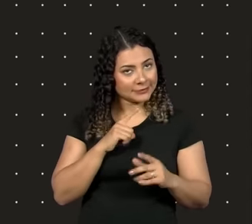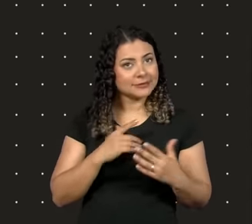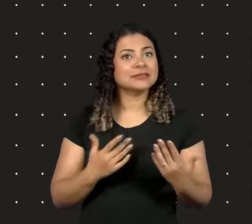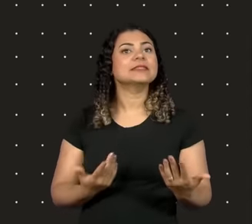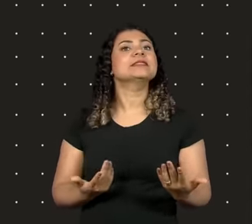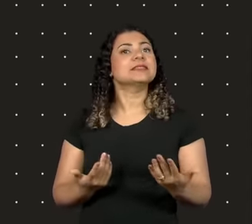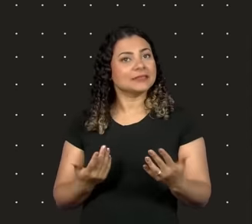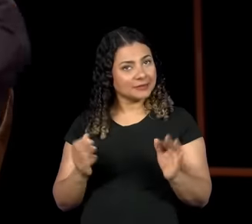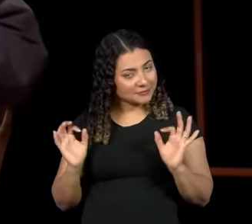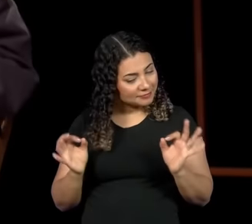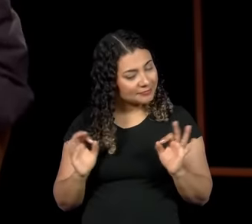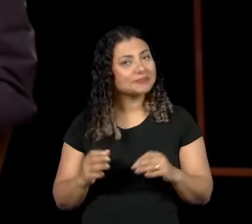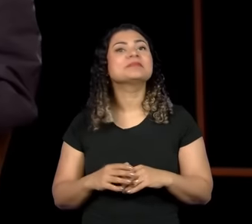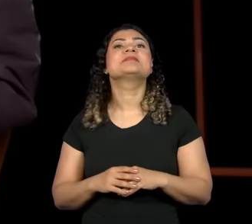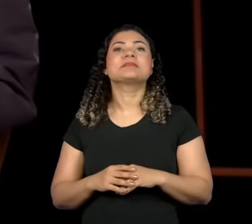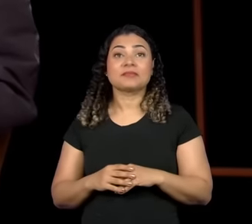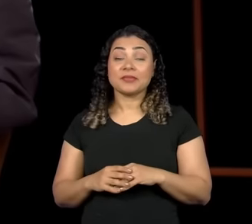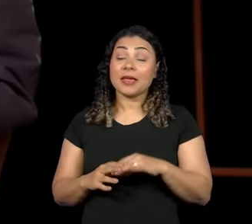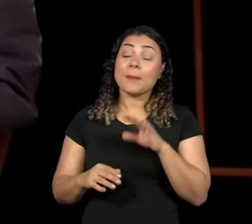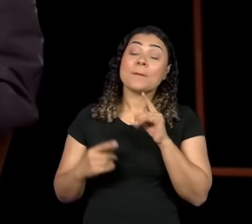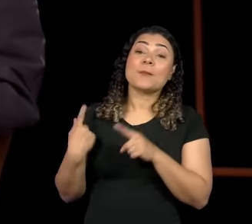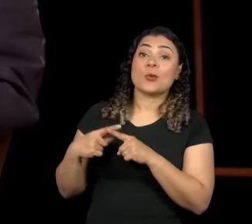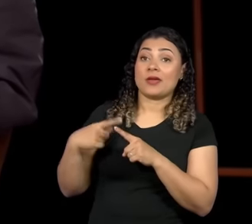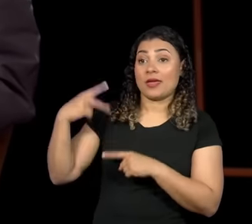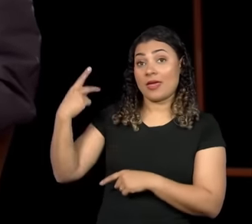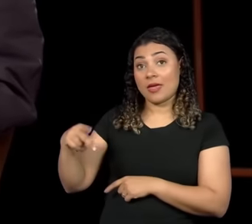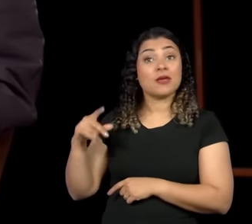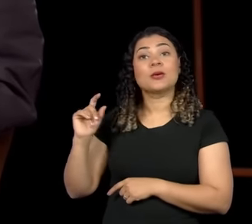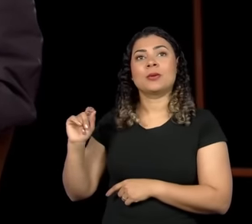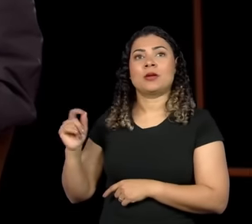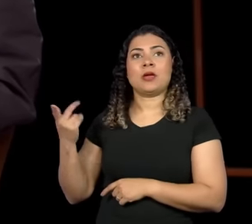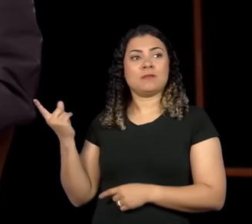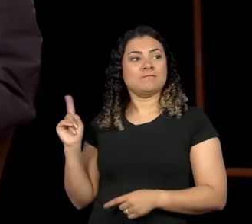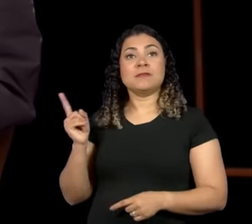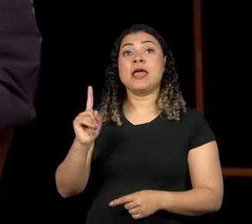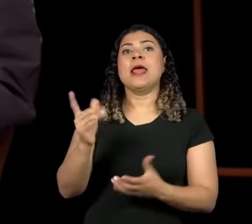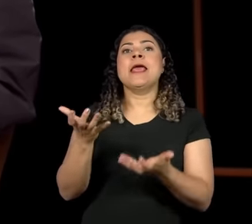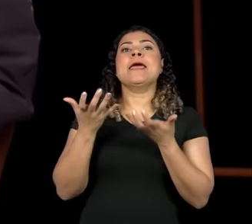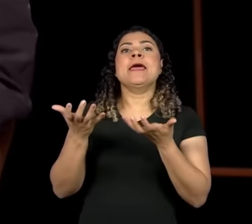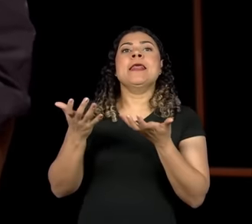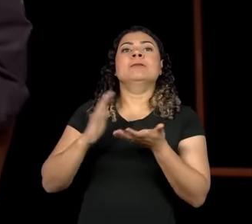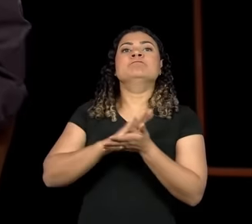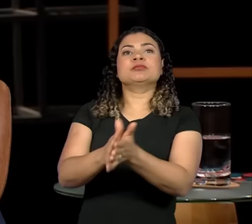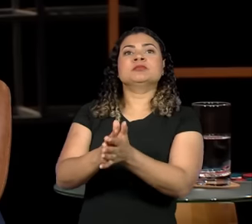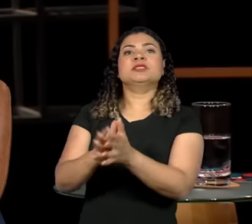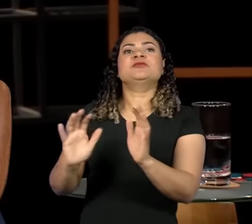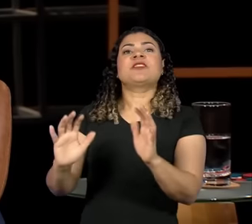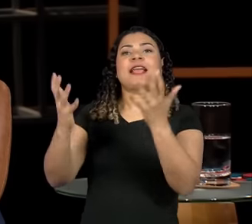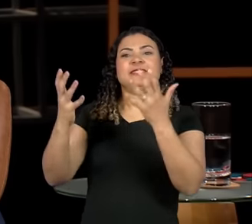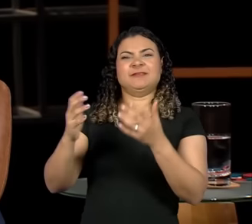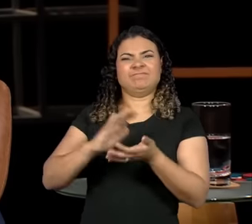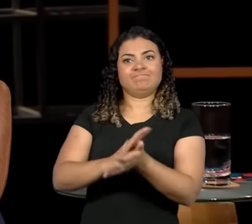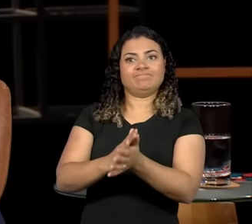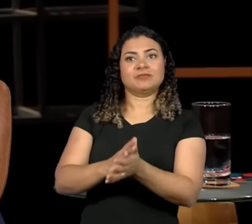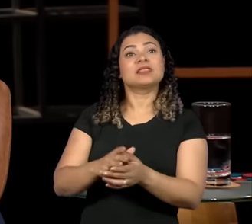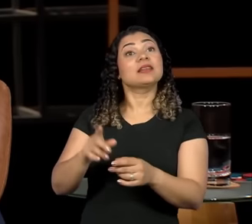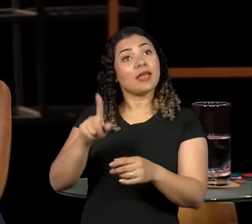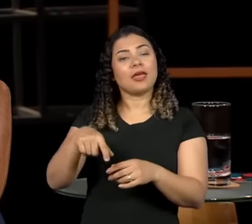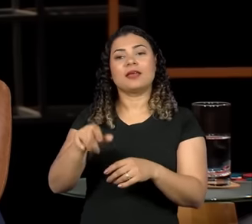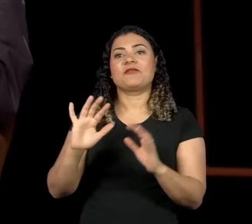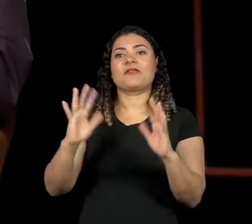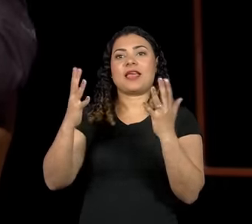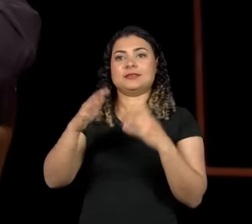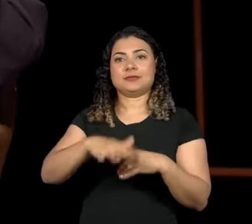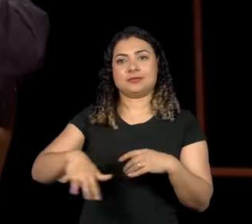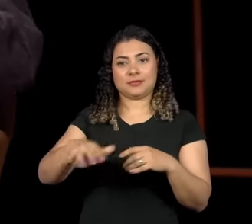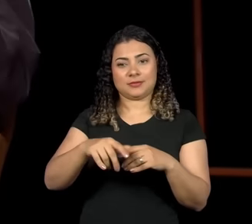soft, naquela época. Né? Porque ele foi lá para acabar com o buffet. O Marrom Glacé era um buffet.